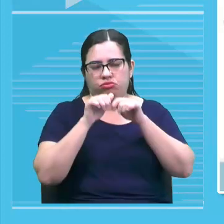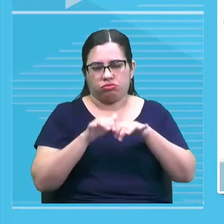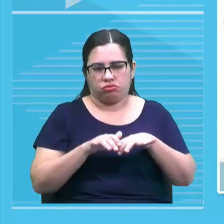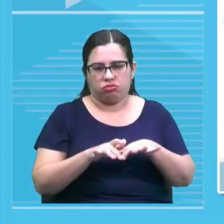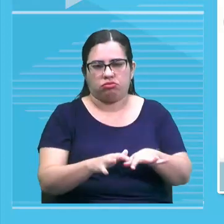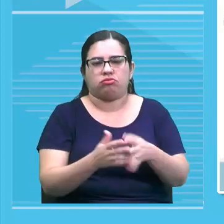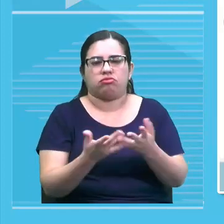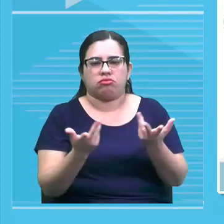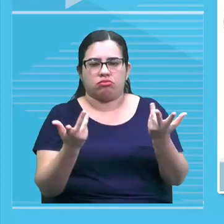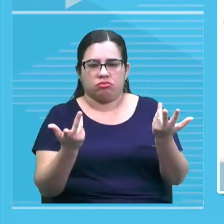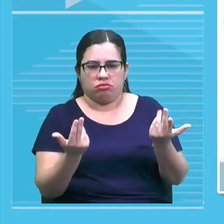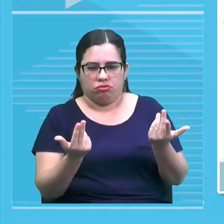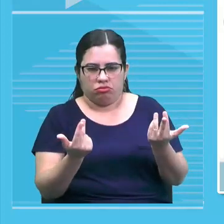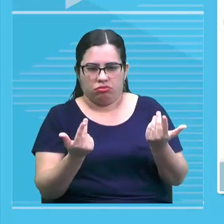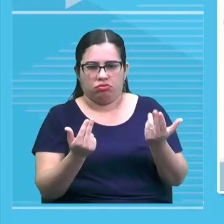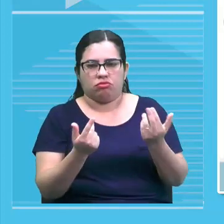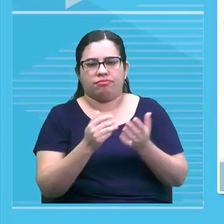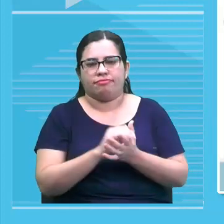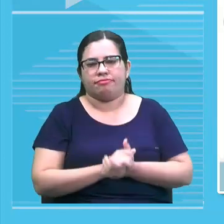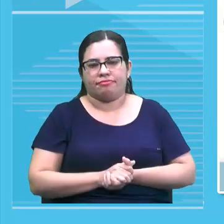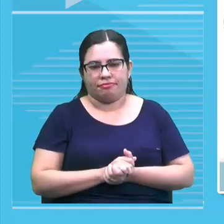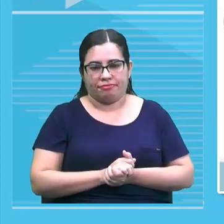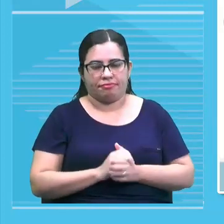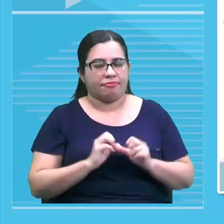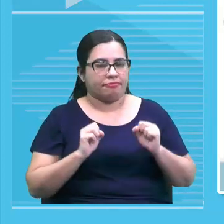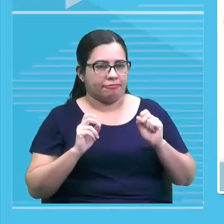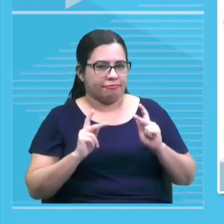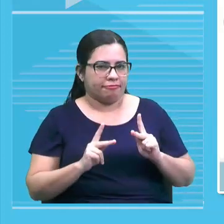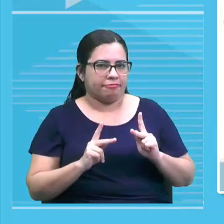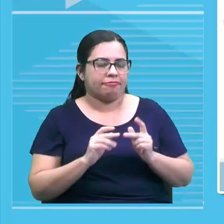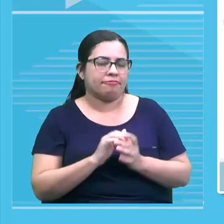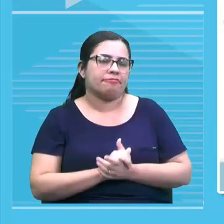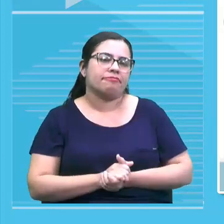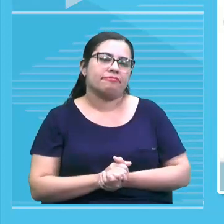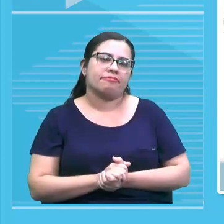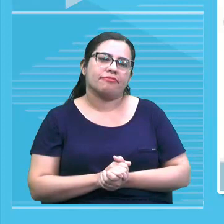sendo levado para frente tá bom